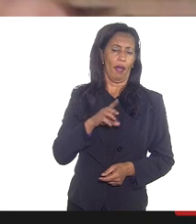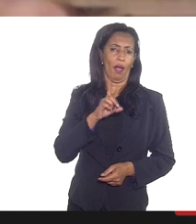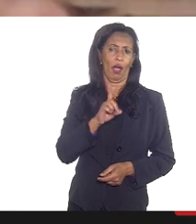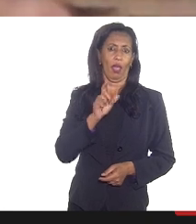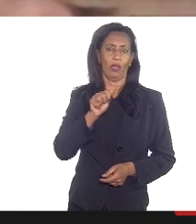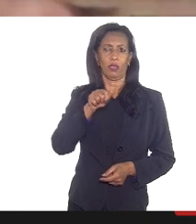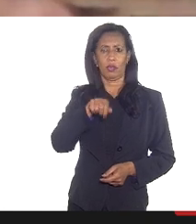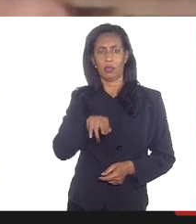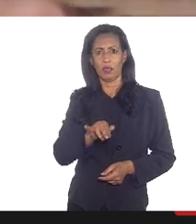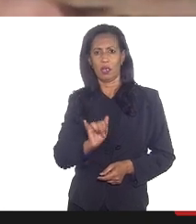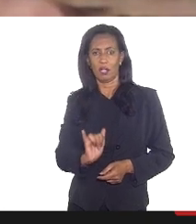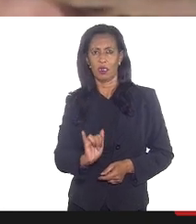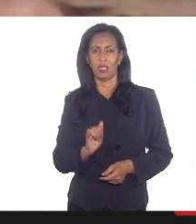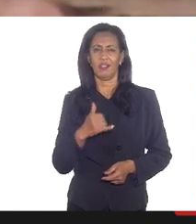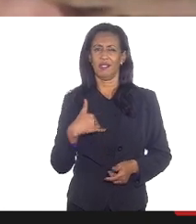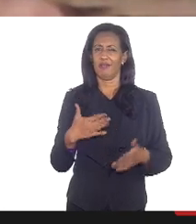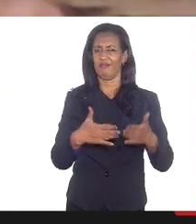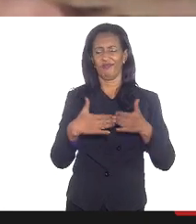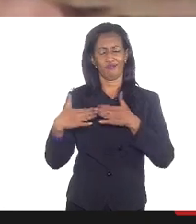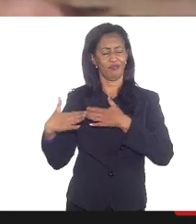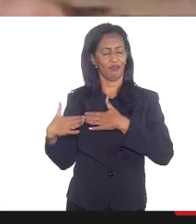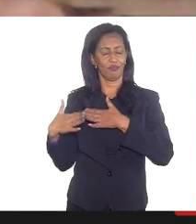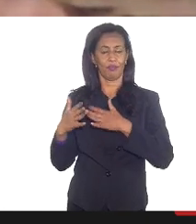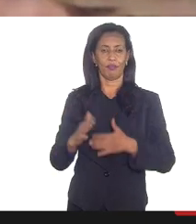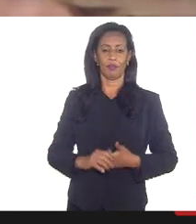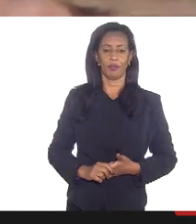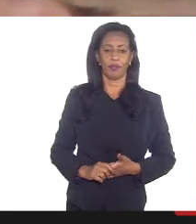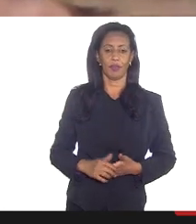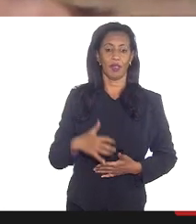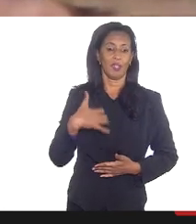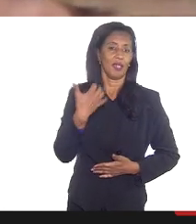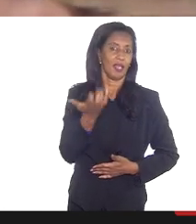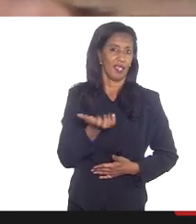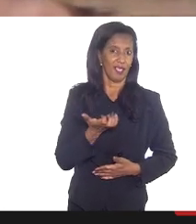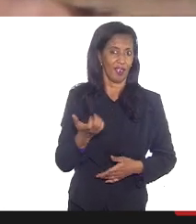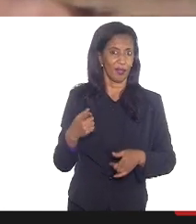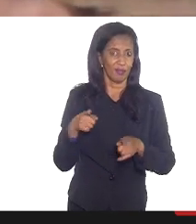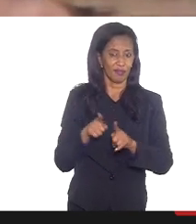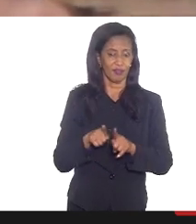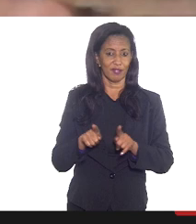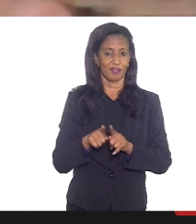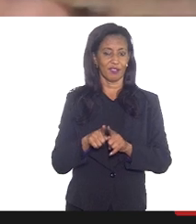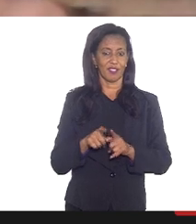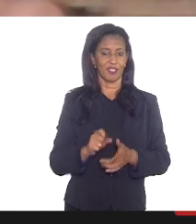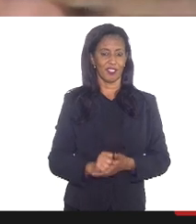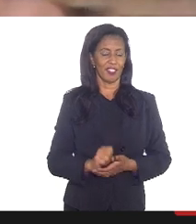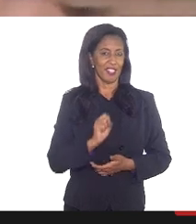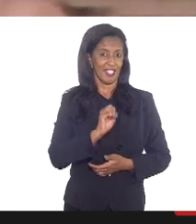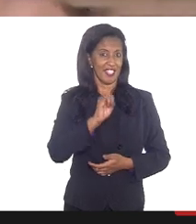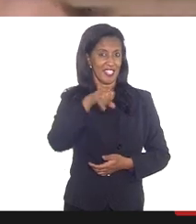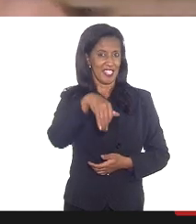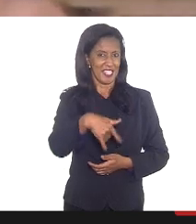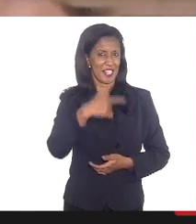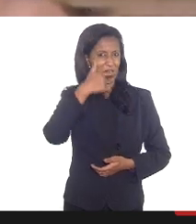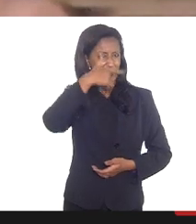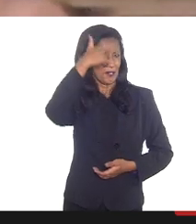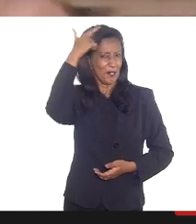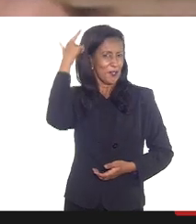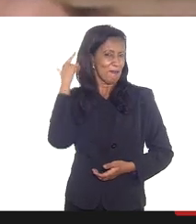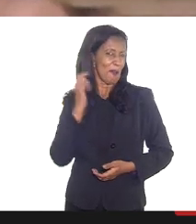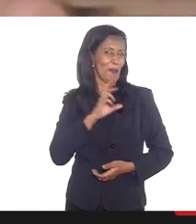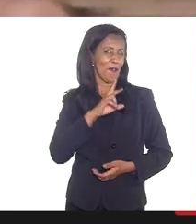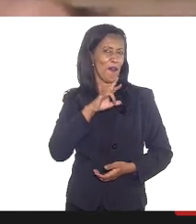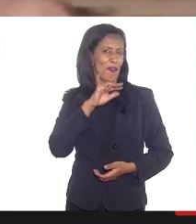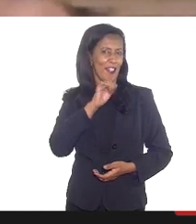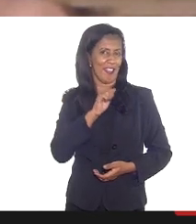partido. Então, meu voto é pela abstenção e quero ressaltar aqui que sim, o deputado Luiz Paulo Correia da